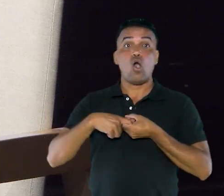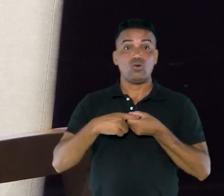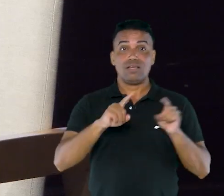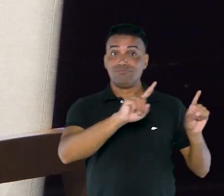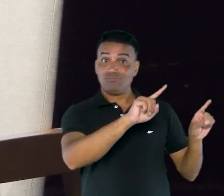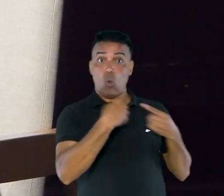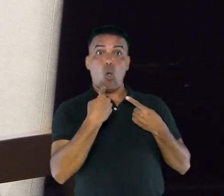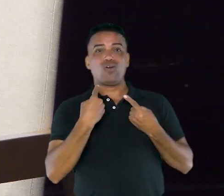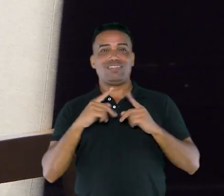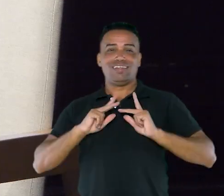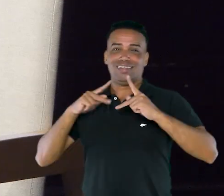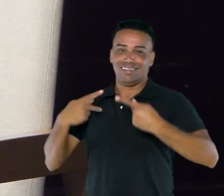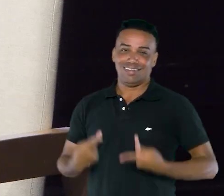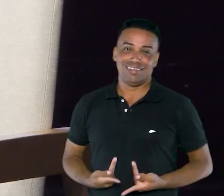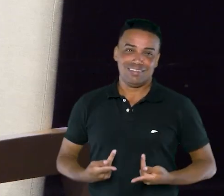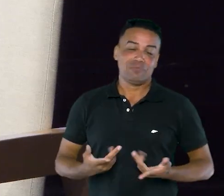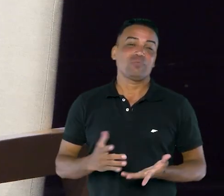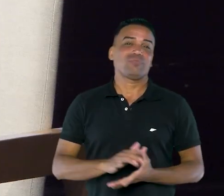metáfora bélica. Então,